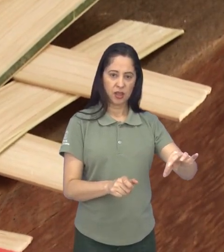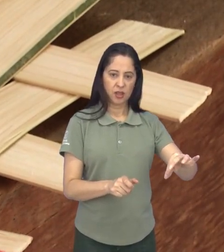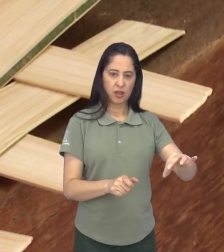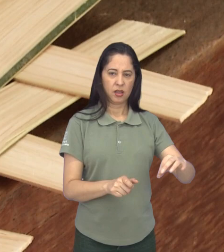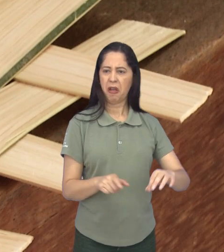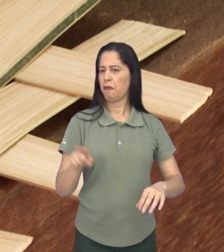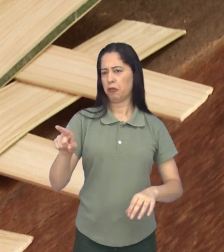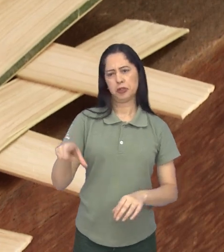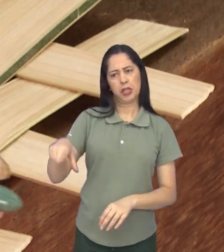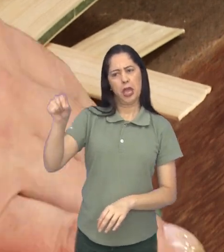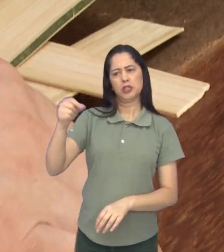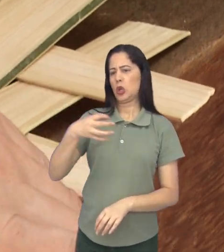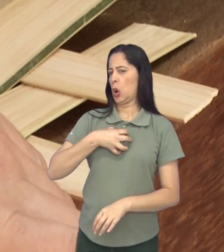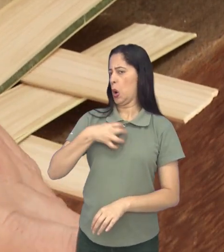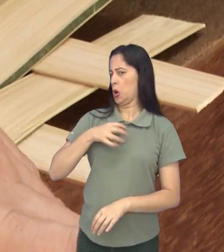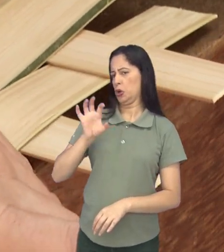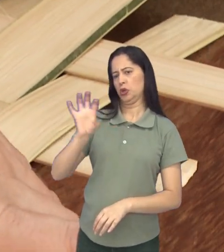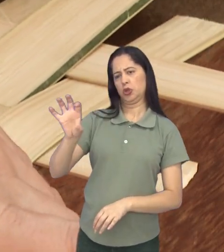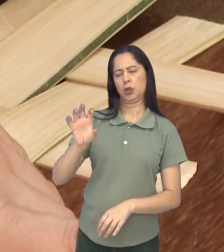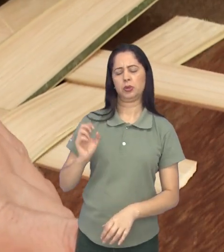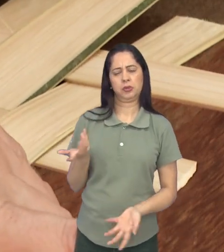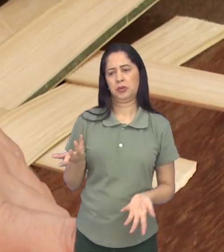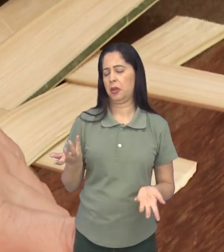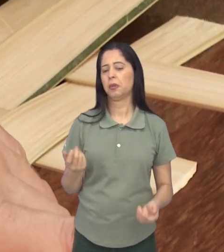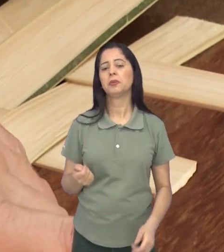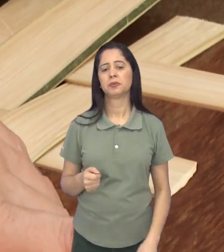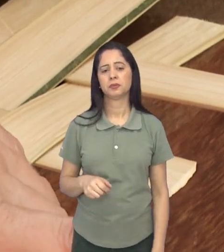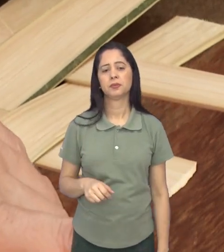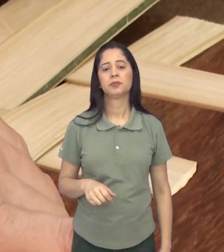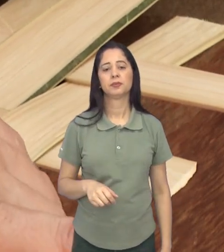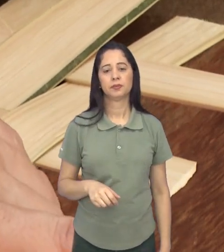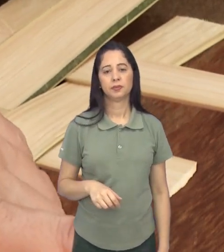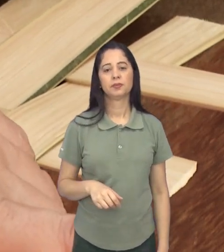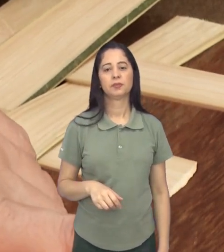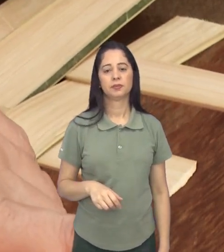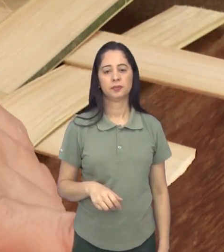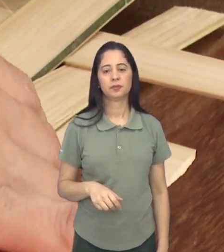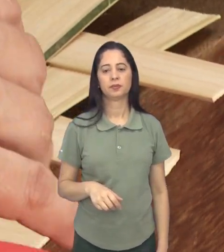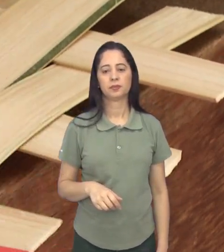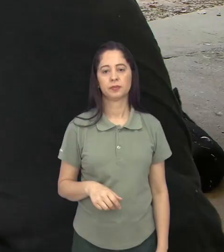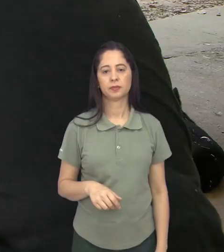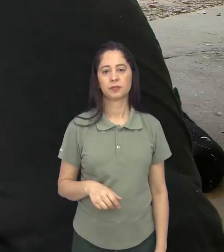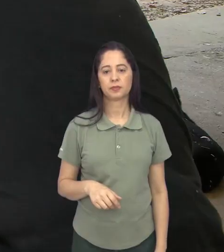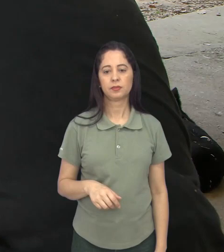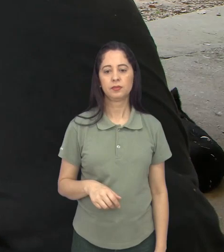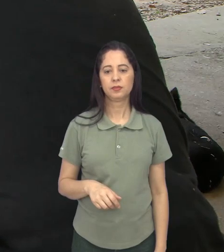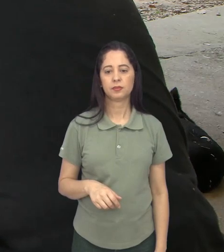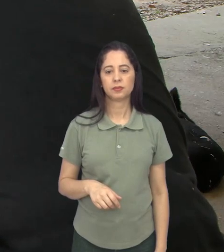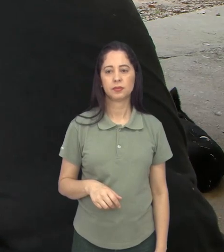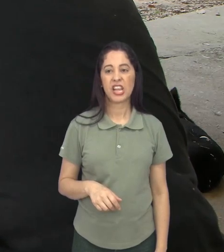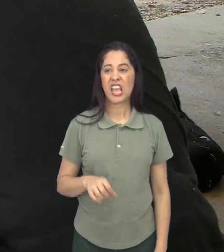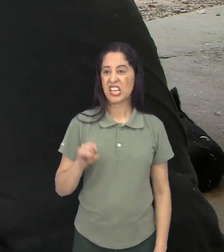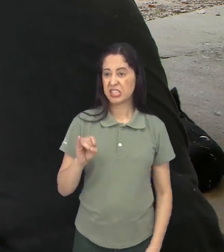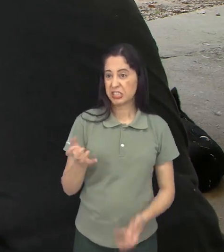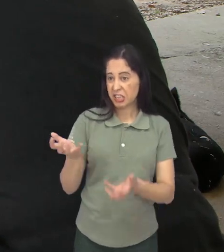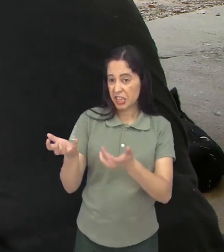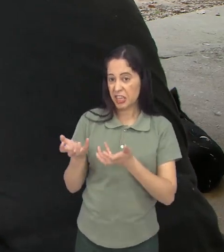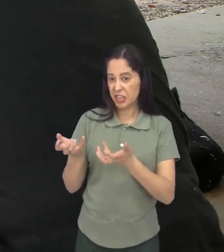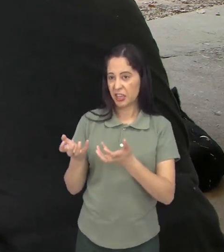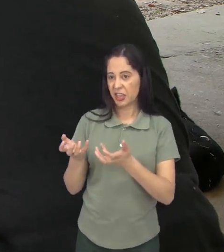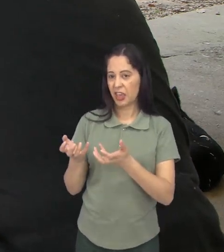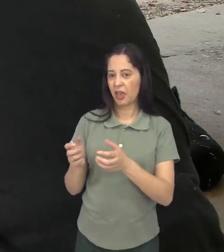vão ou não? Você que determina esse vão. Esse vão. É. Tá. Você